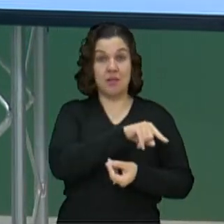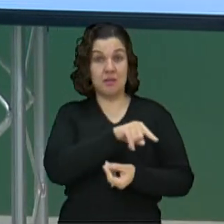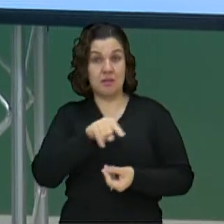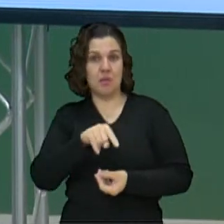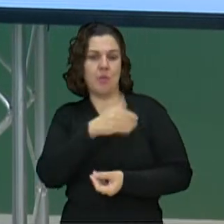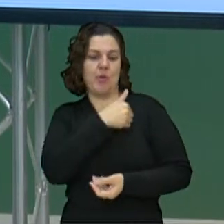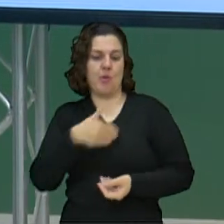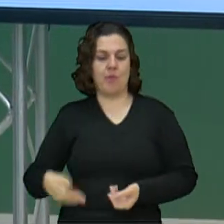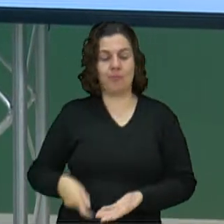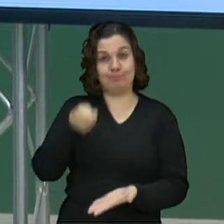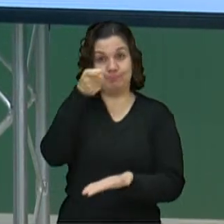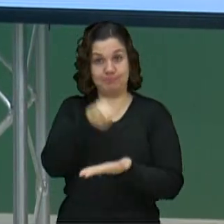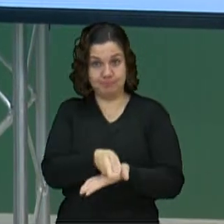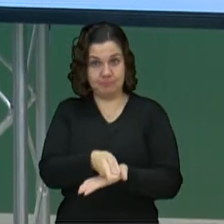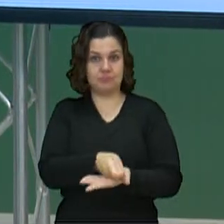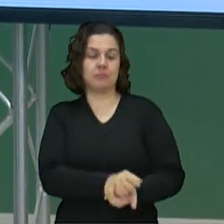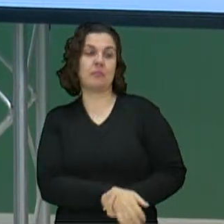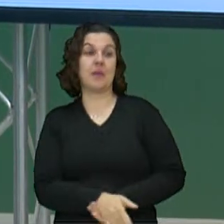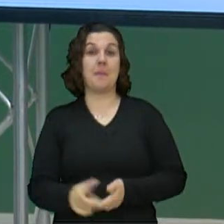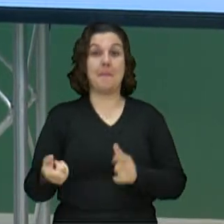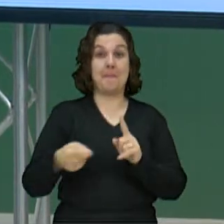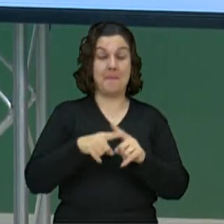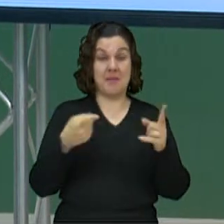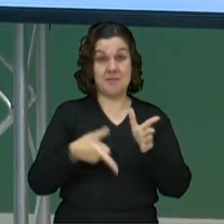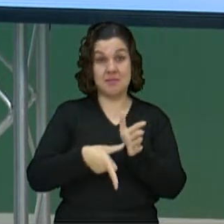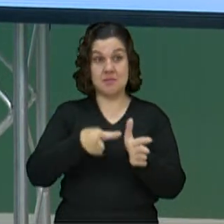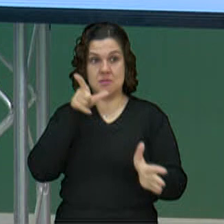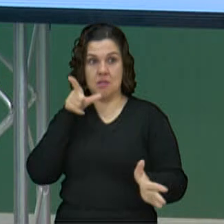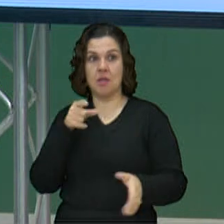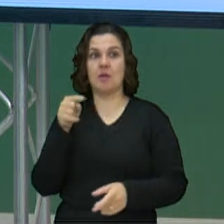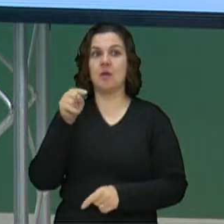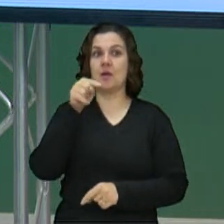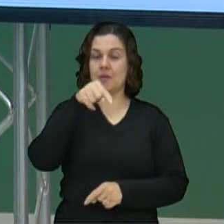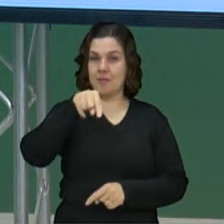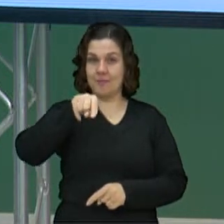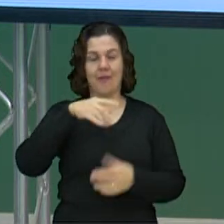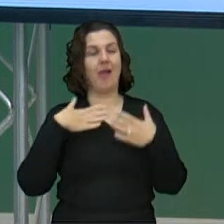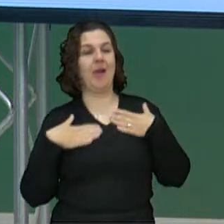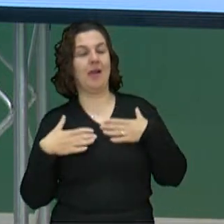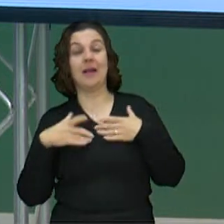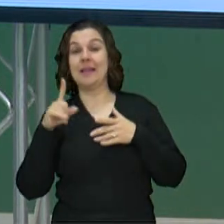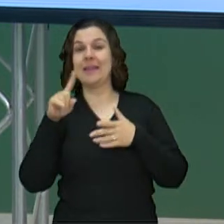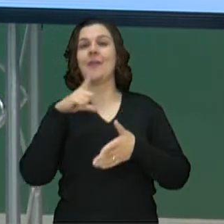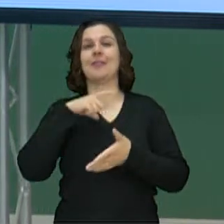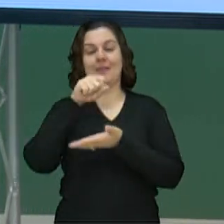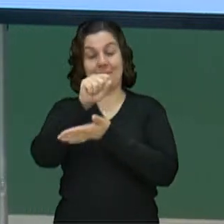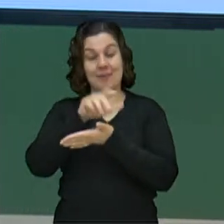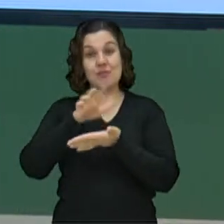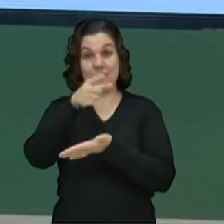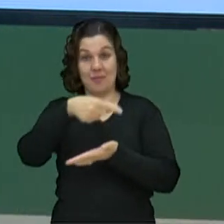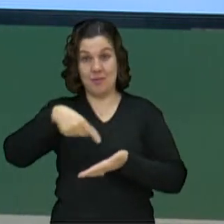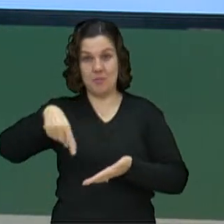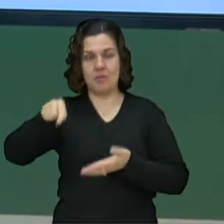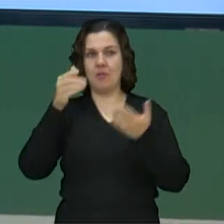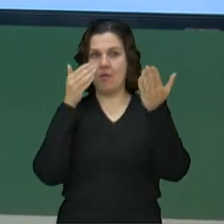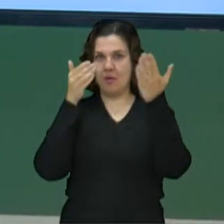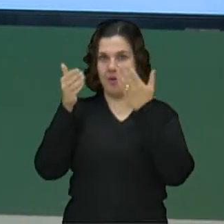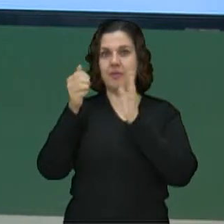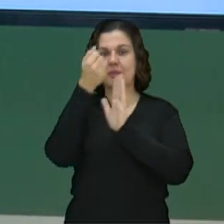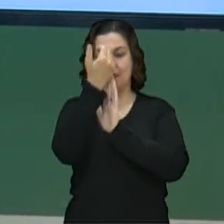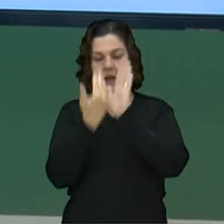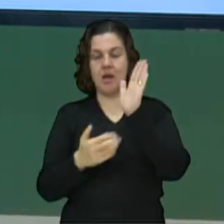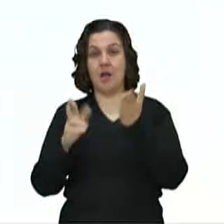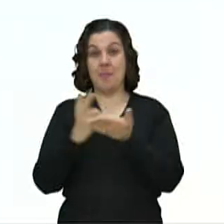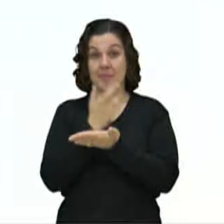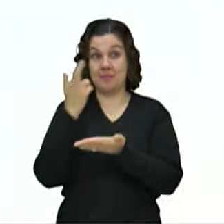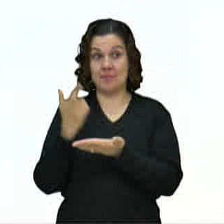o que é um governo totalitário. Mas antes de entender, não vai se folgar. Tem tarefa para você analisar a capa dessa